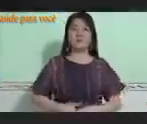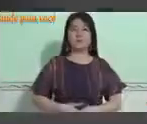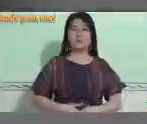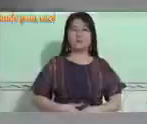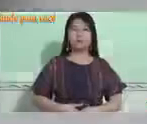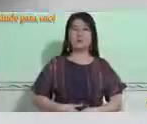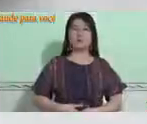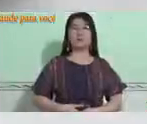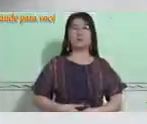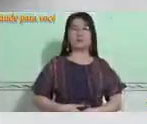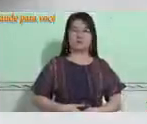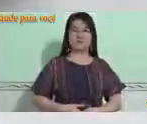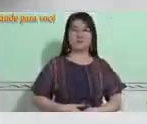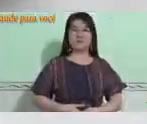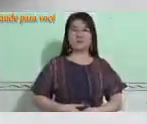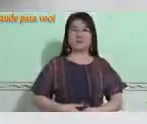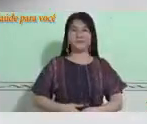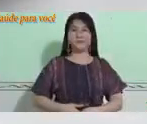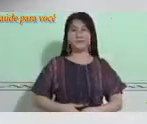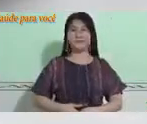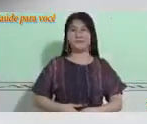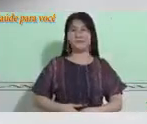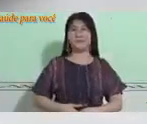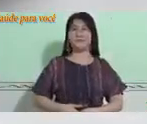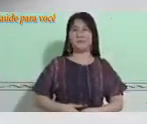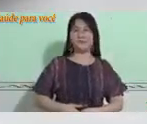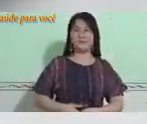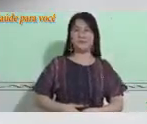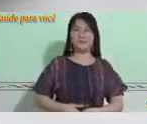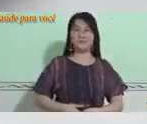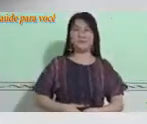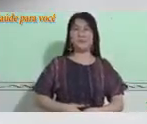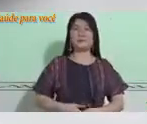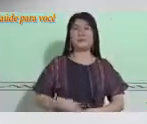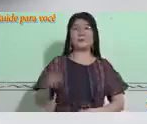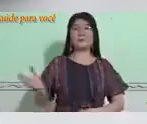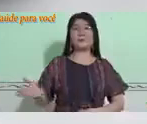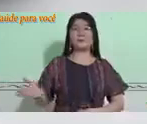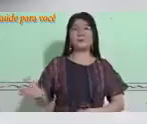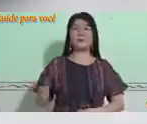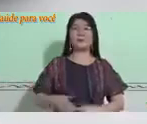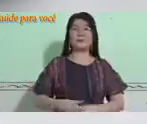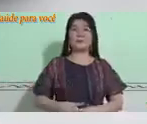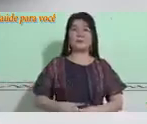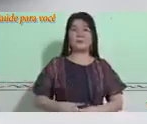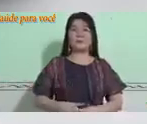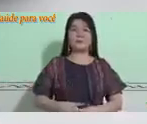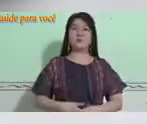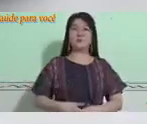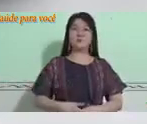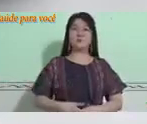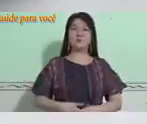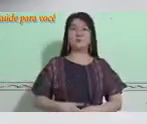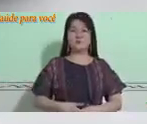AVITAMINAB12SANCONTRA, em maior quantidade em alimentos de origem animal como produtos lácteos, carnes, fígado, peixes e